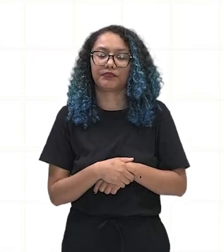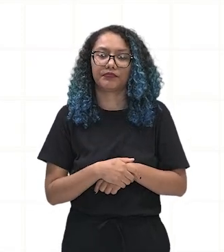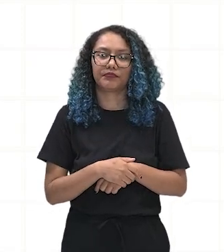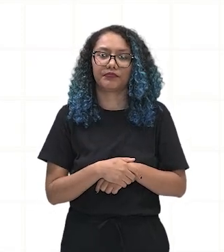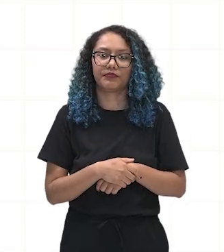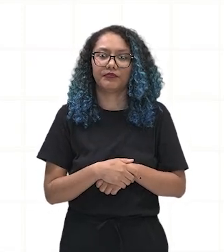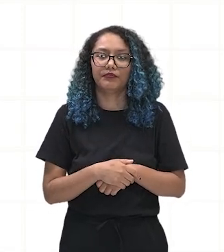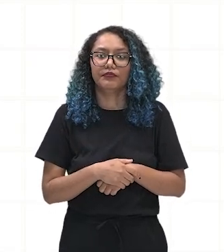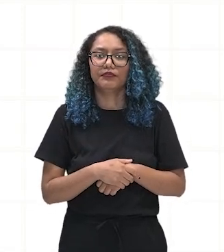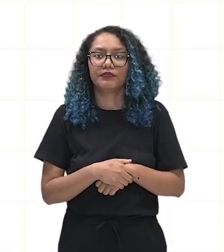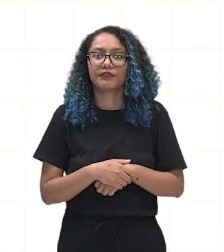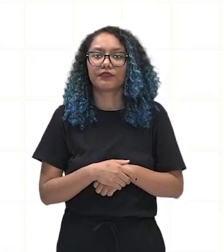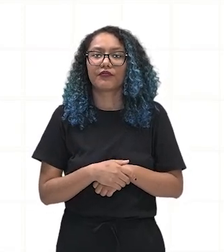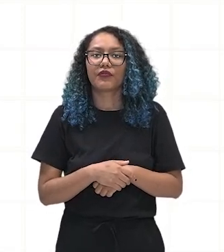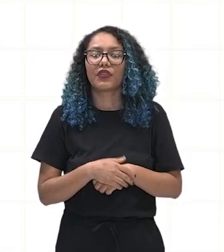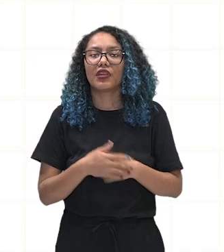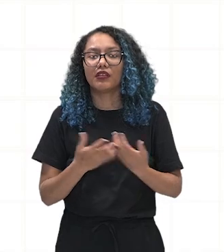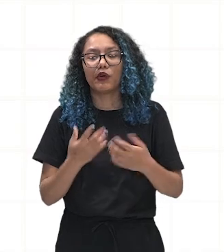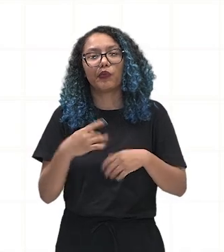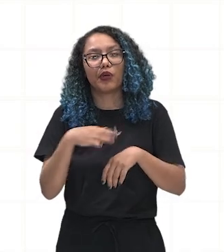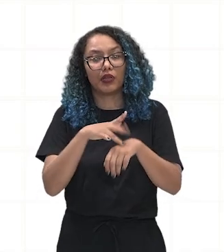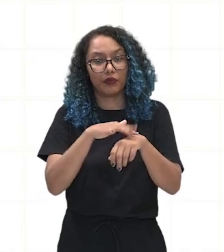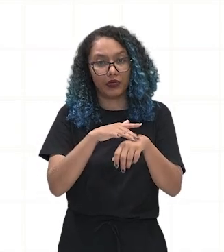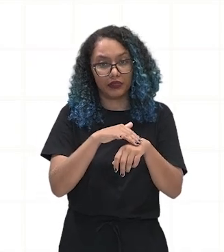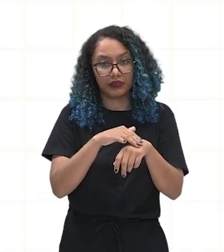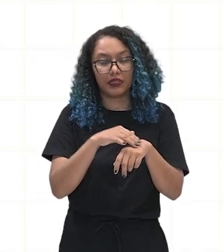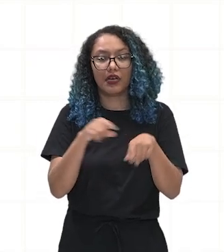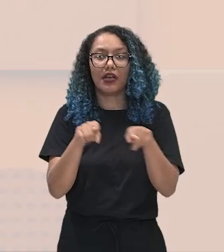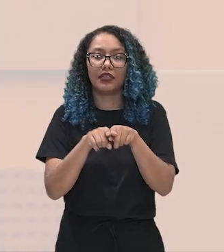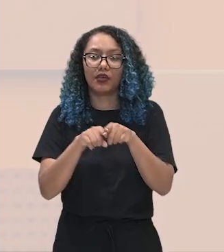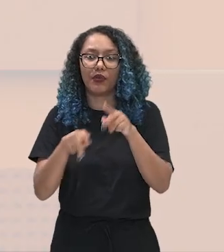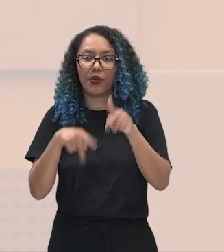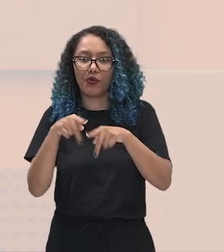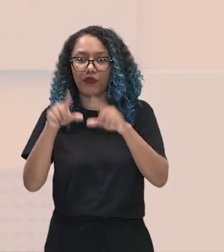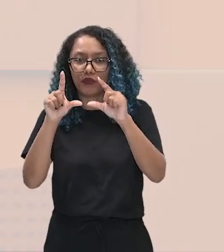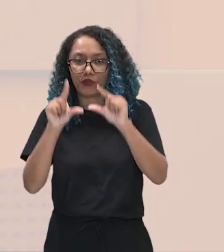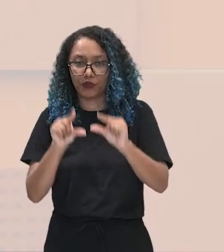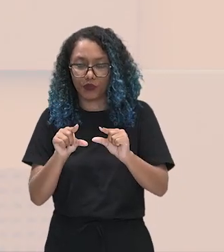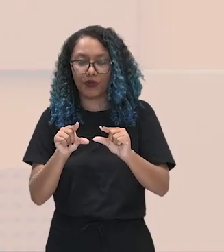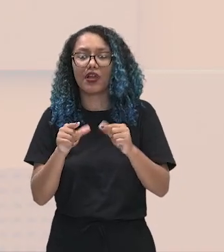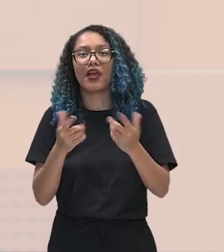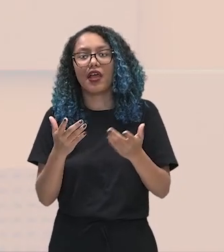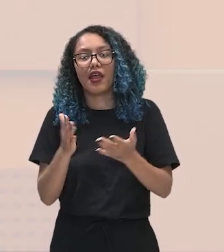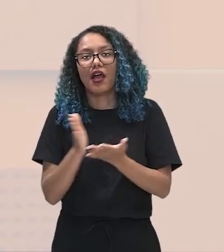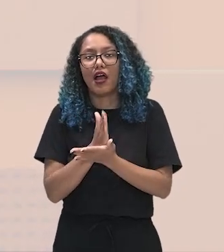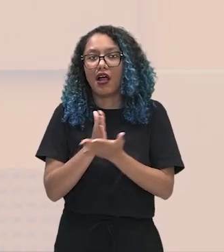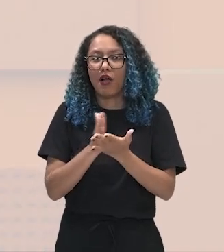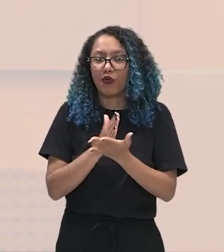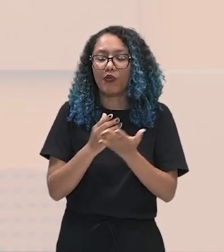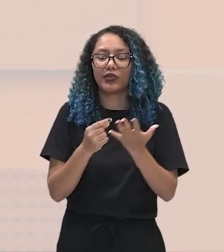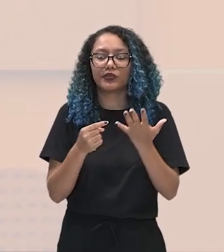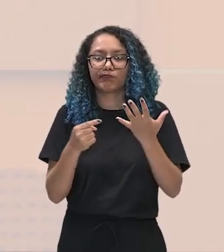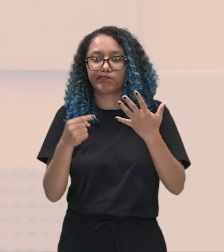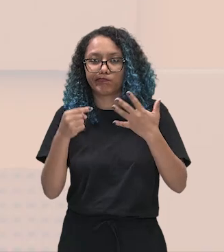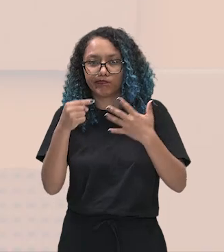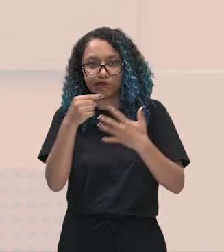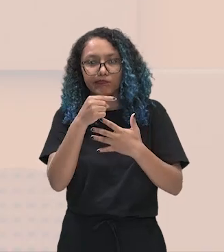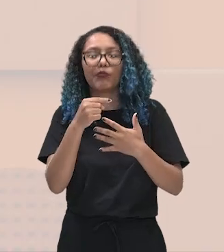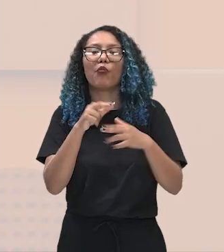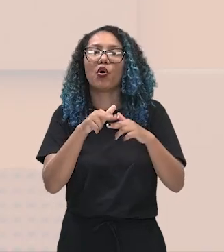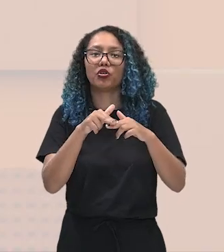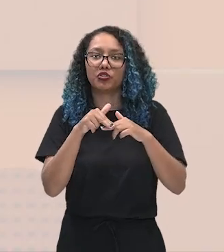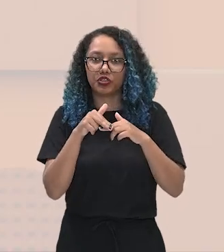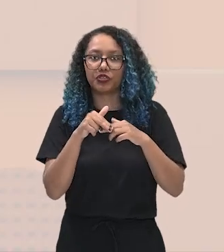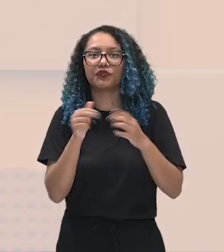negra e menos pessoas na Europa era um dos fatores que estavam acontecendo ali, dessas mudanças que a Europa